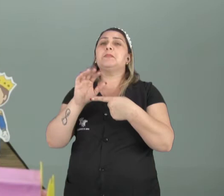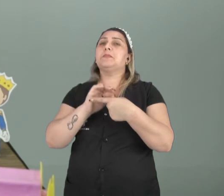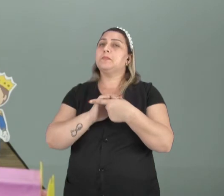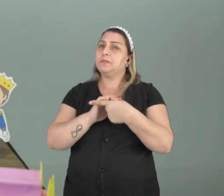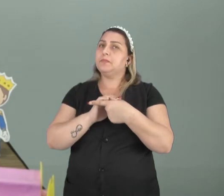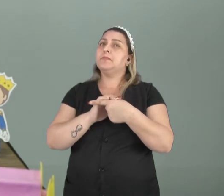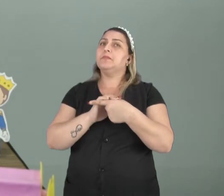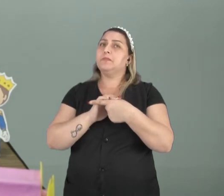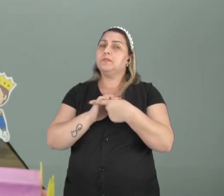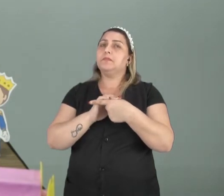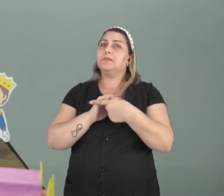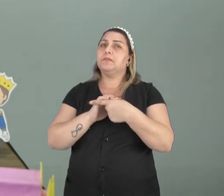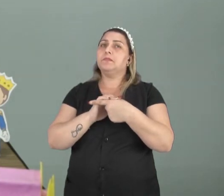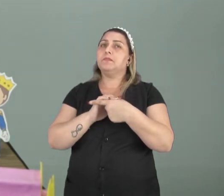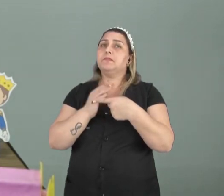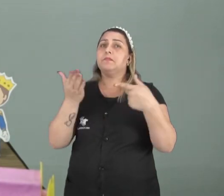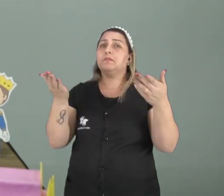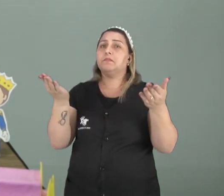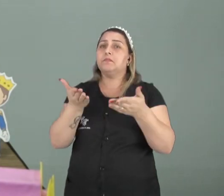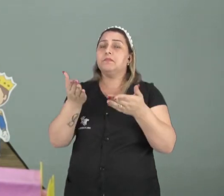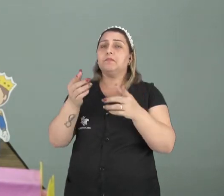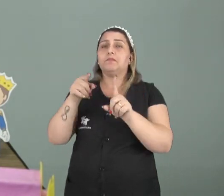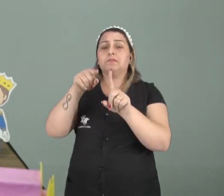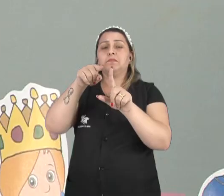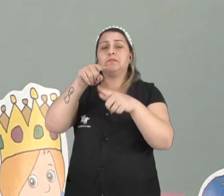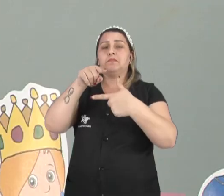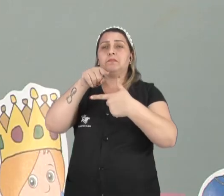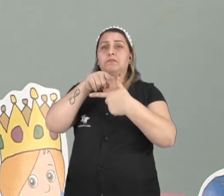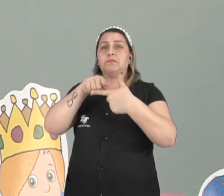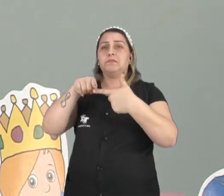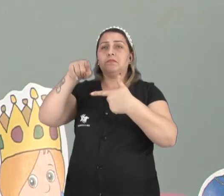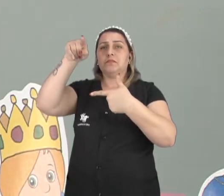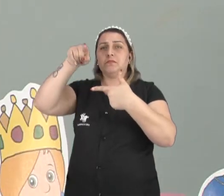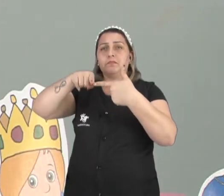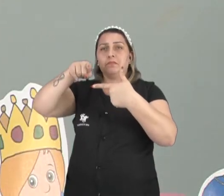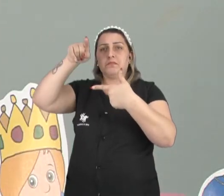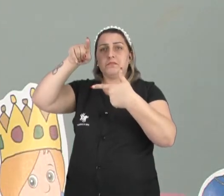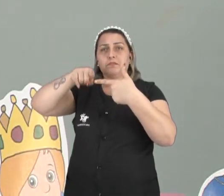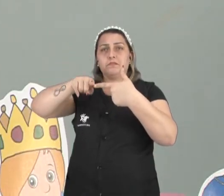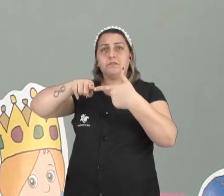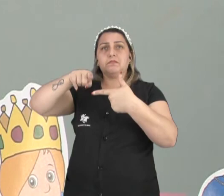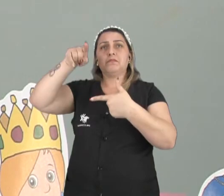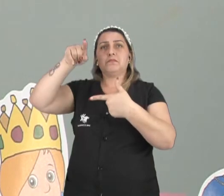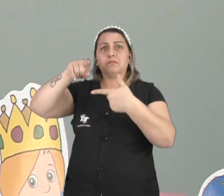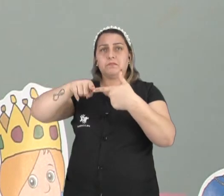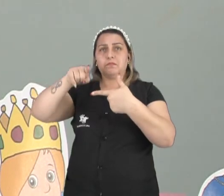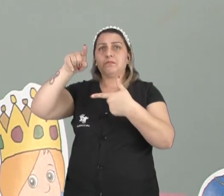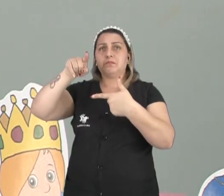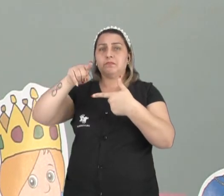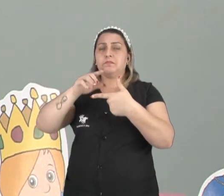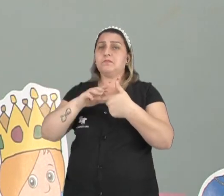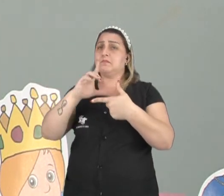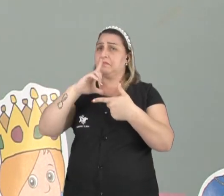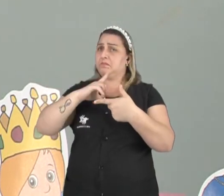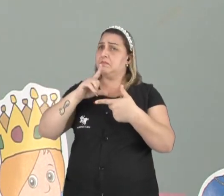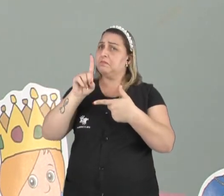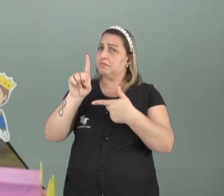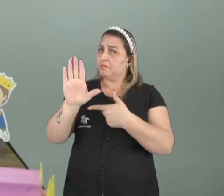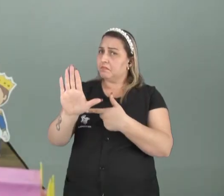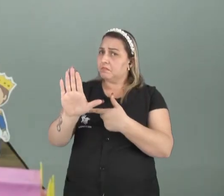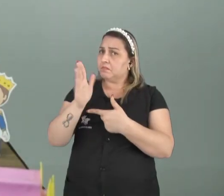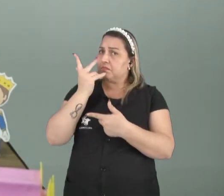palmo. Isso mesmo. Agora, vamos medir este outro lado da agenda? Será que aqui tem 1